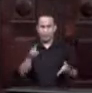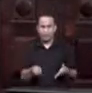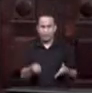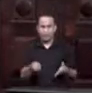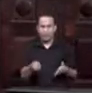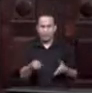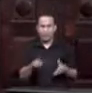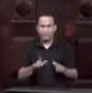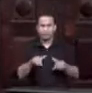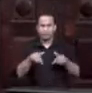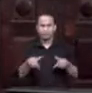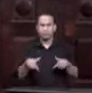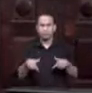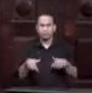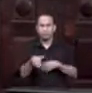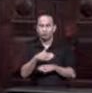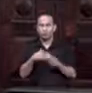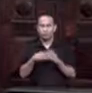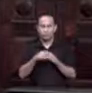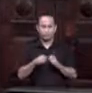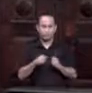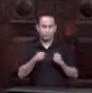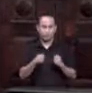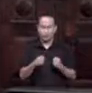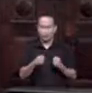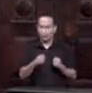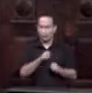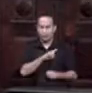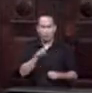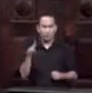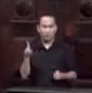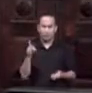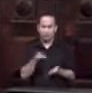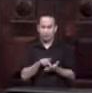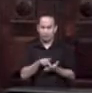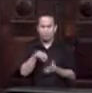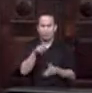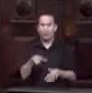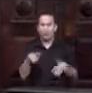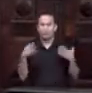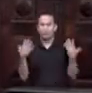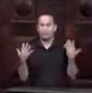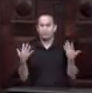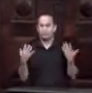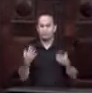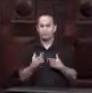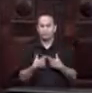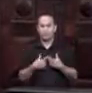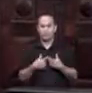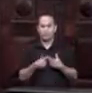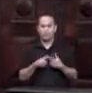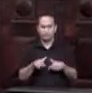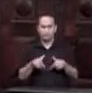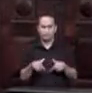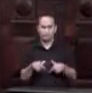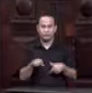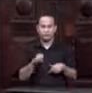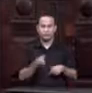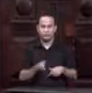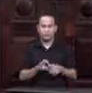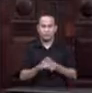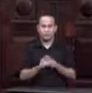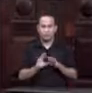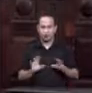os poderes. Isso não é verdade. Isso é uma enganação. A austeridade está exclusiva